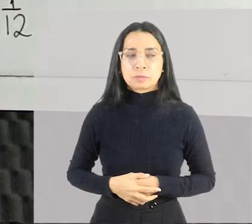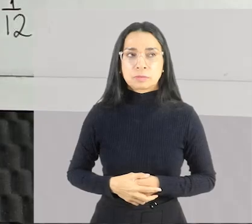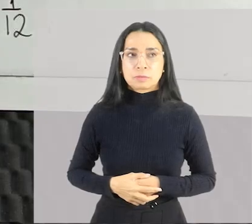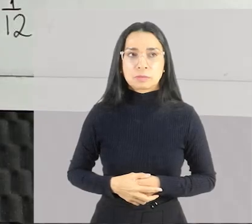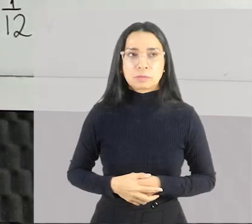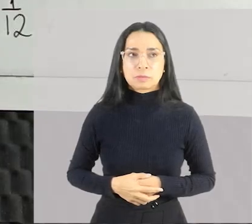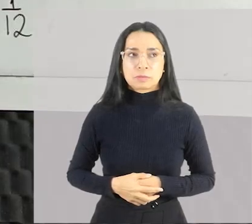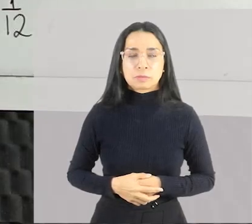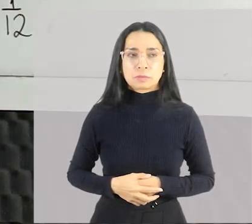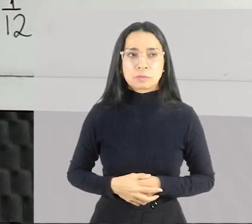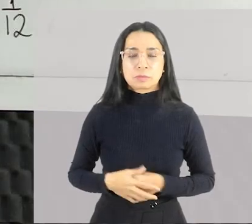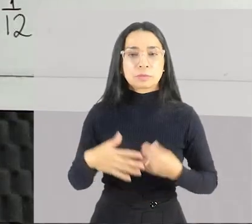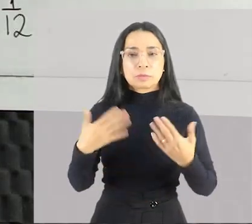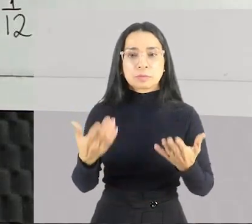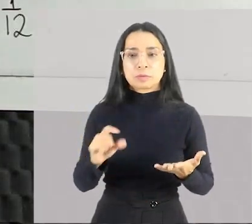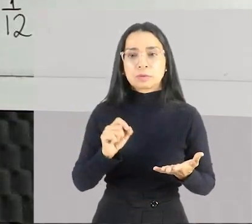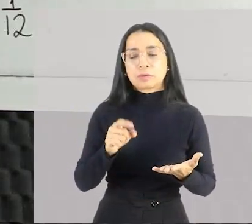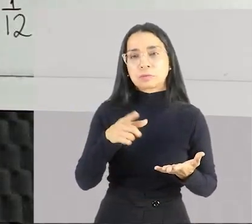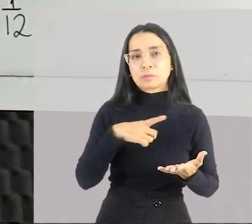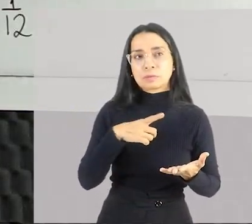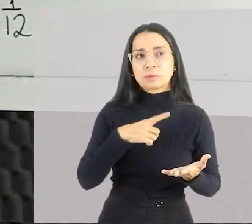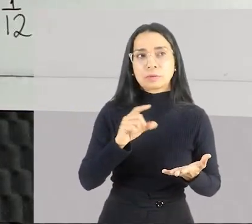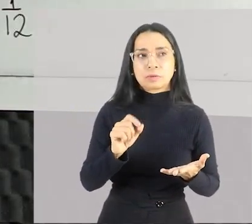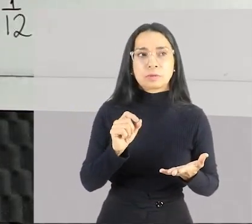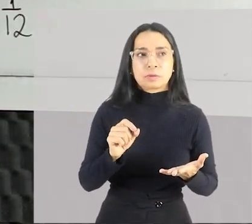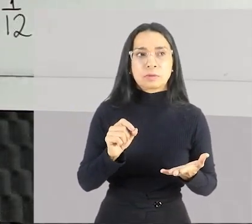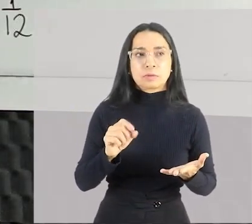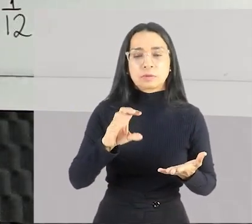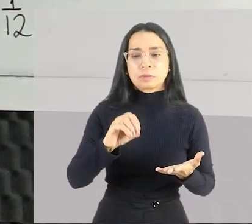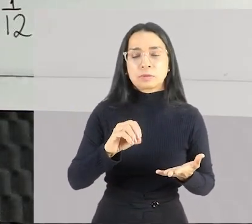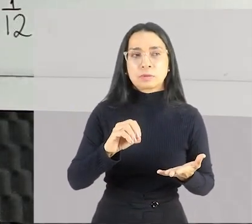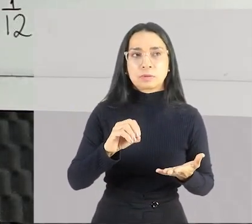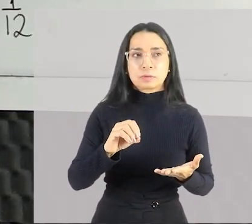0,25 Então pessoal você vai ter aqui